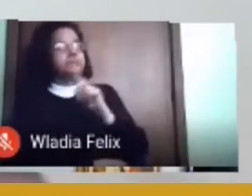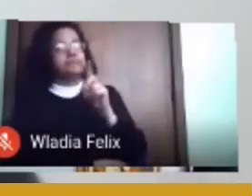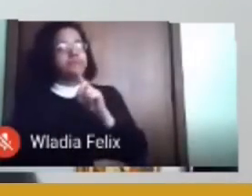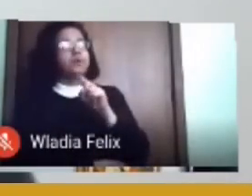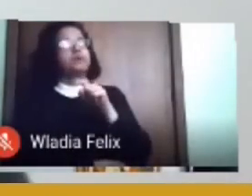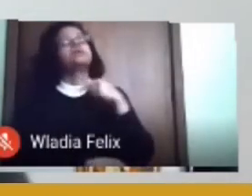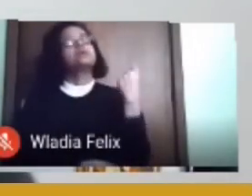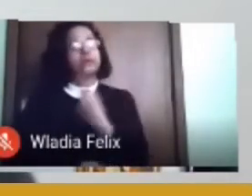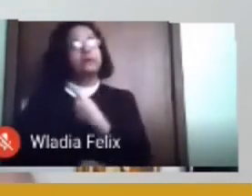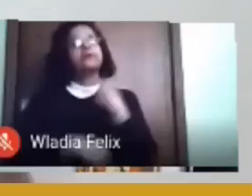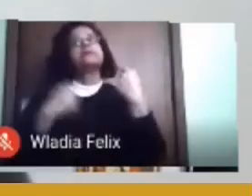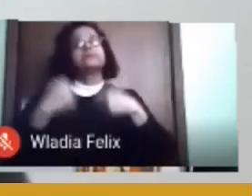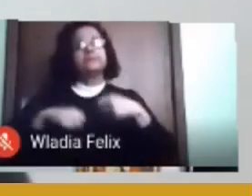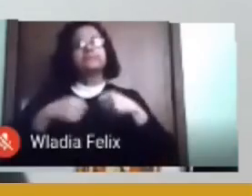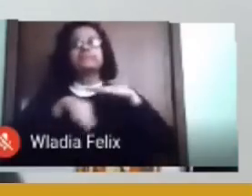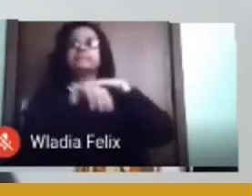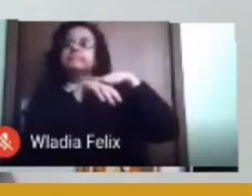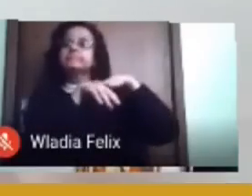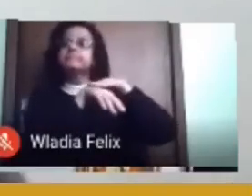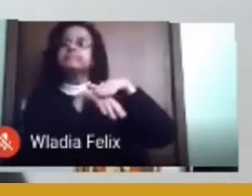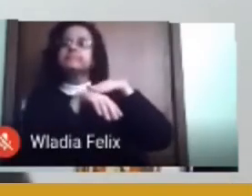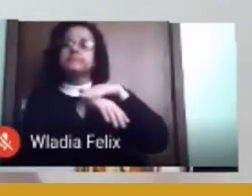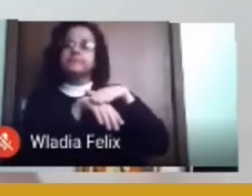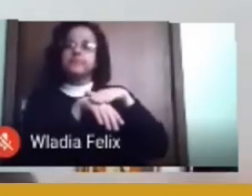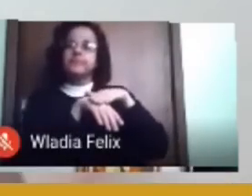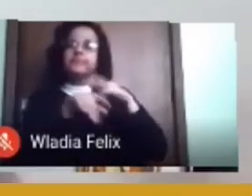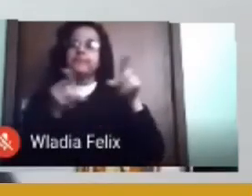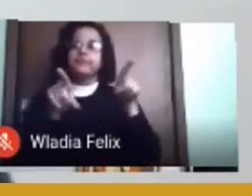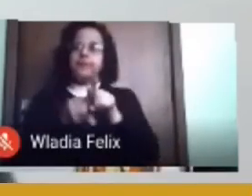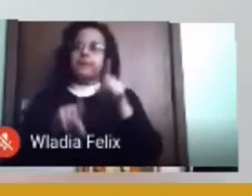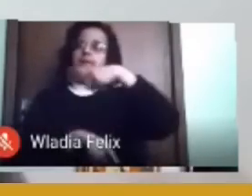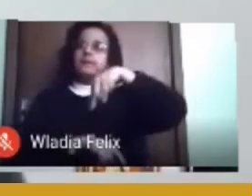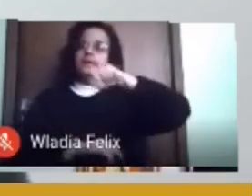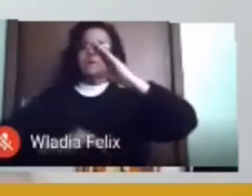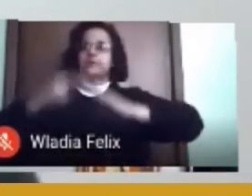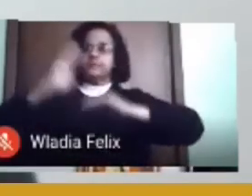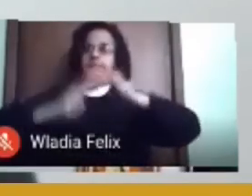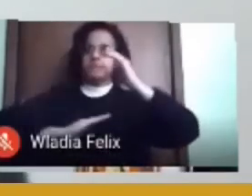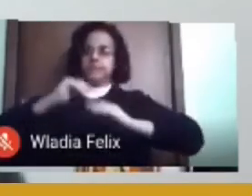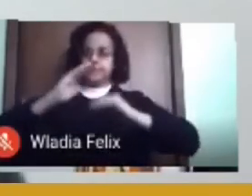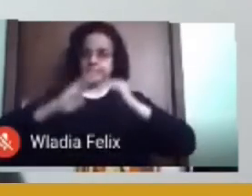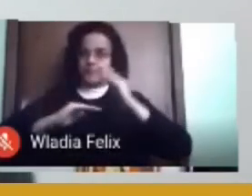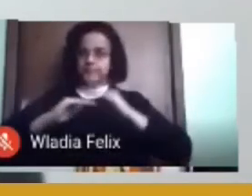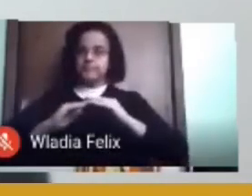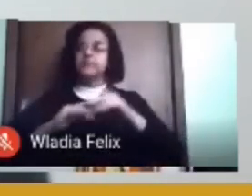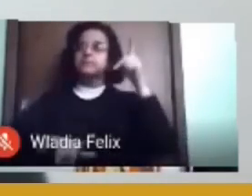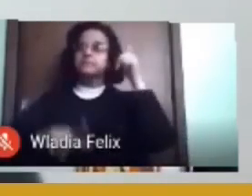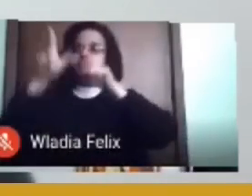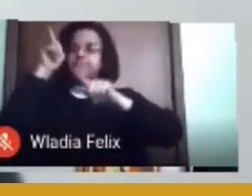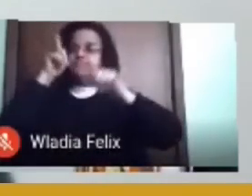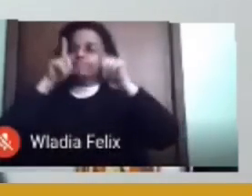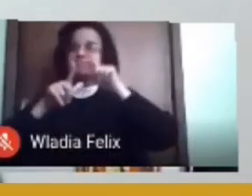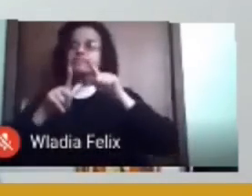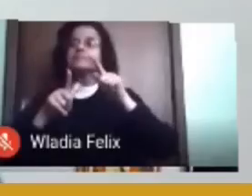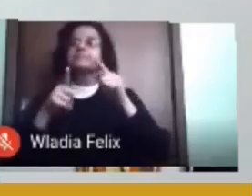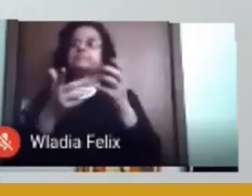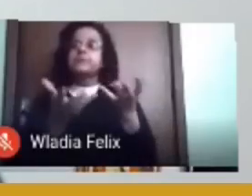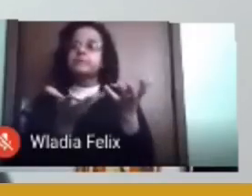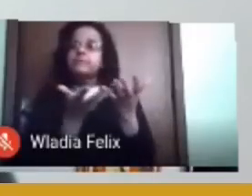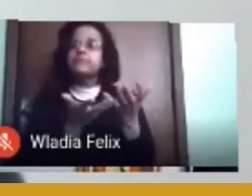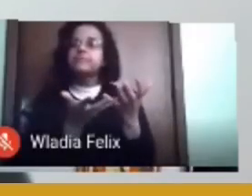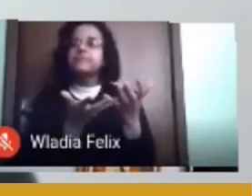profissionais ali que estamos garantindo ou procurando garantir a segurança dessas crianças e adolescentes. E por fim, eu trago no meu